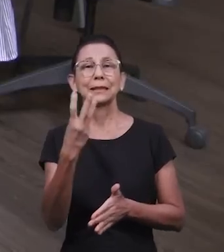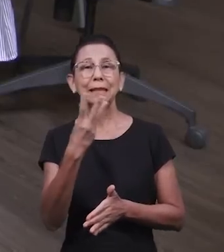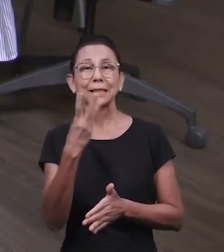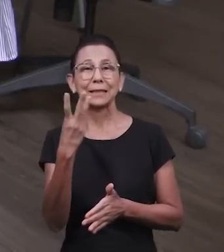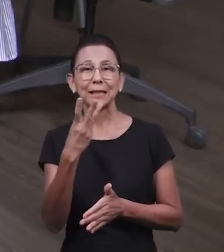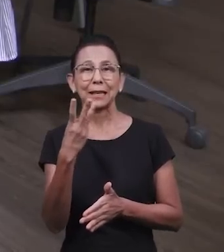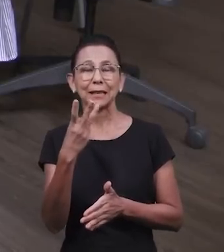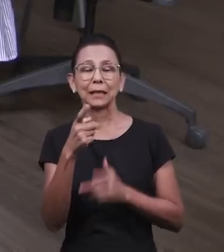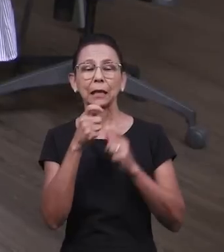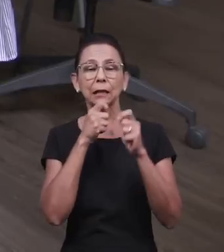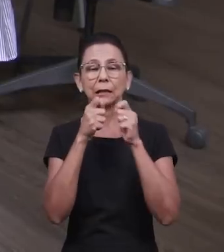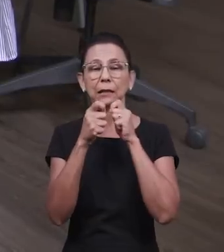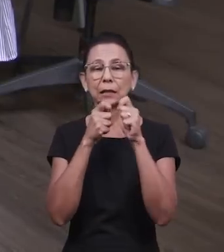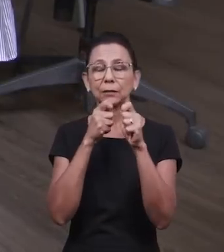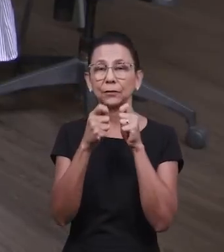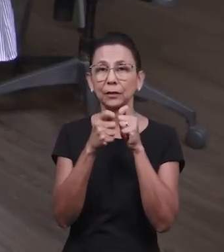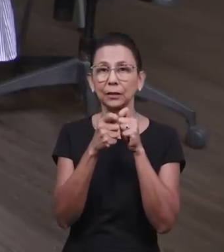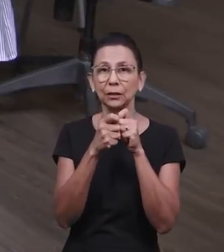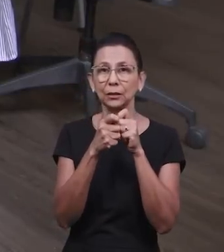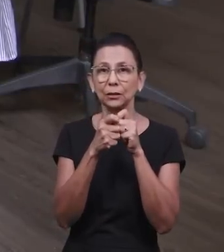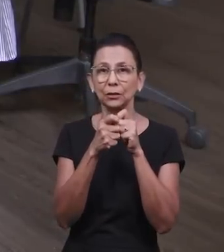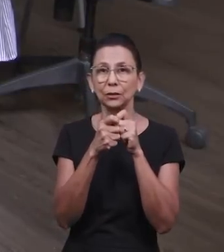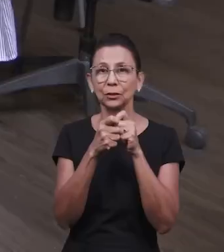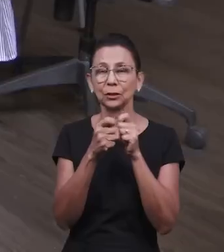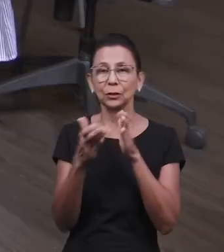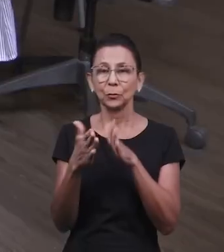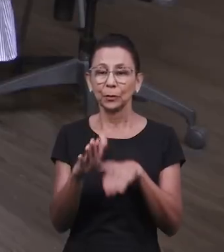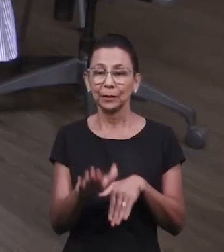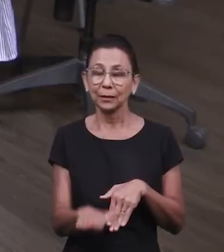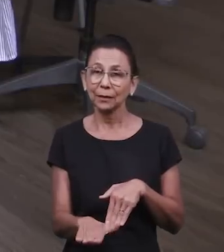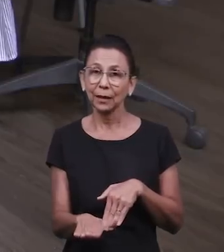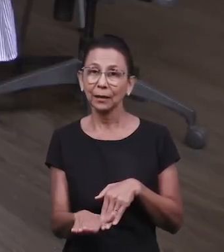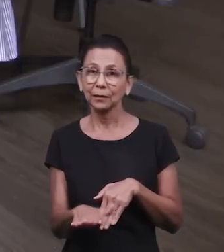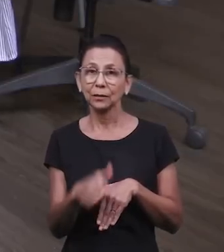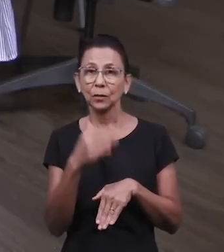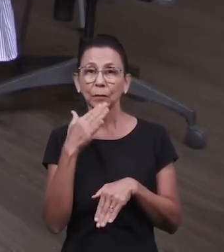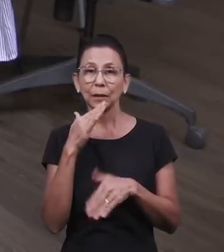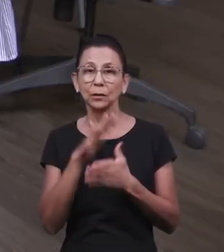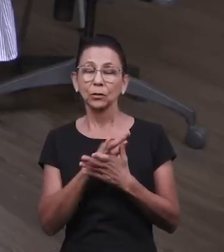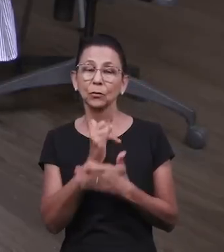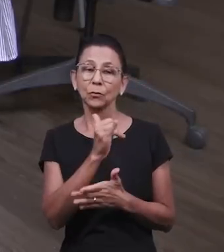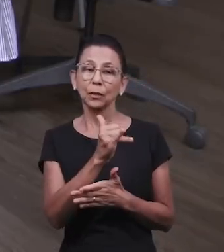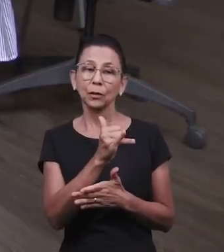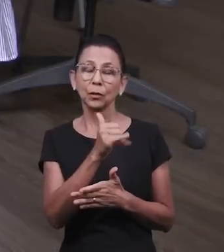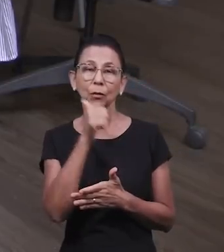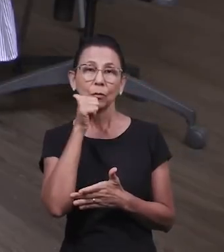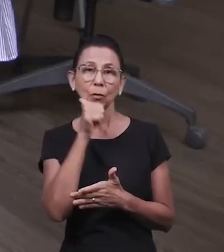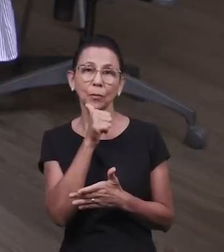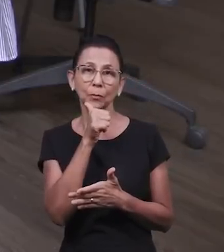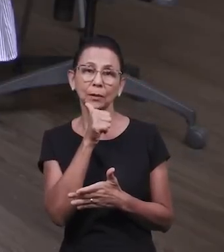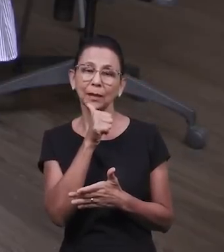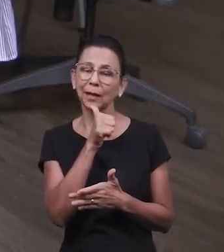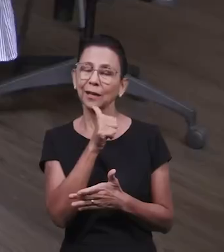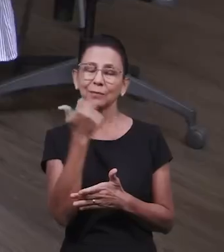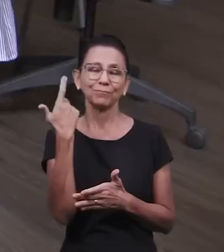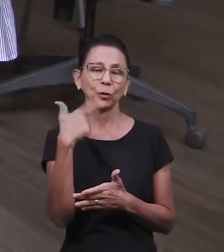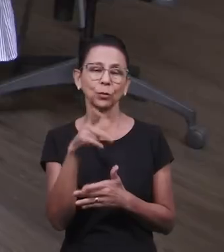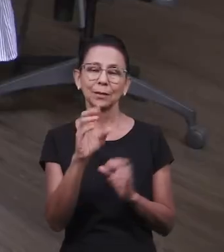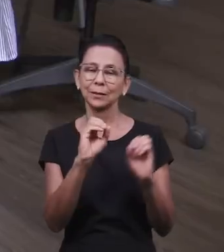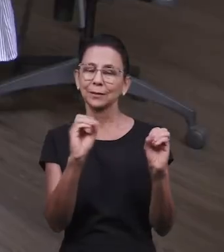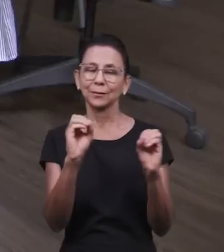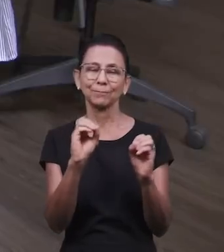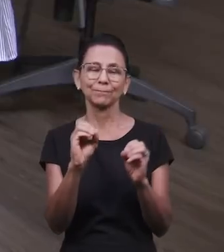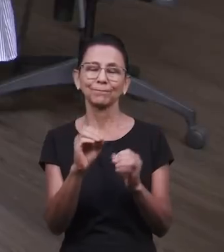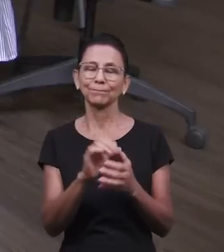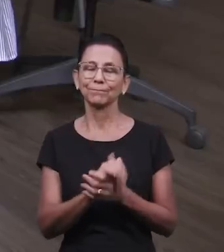teria comentado na tarde daquele dia com a esposa que achava que não teria êxito também nessa